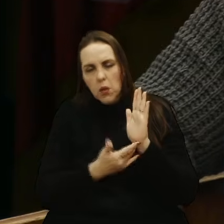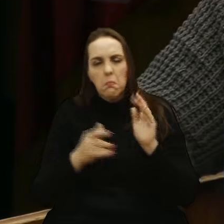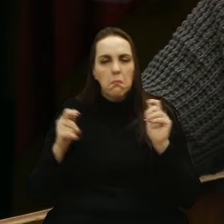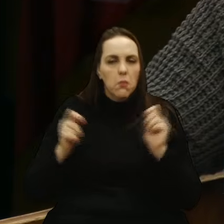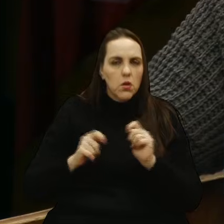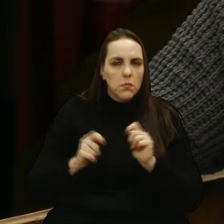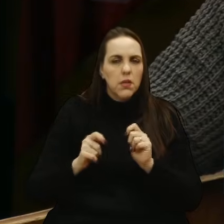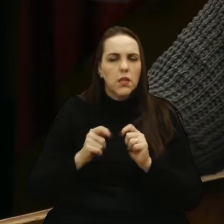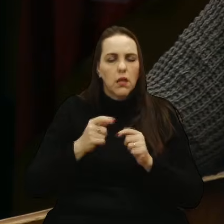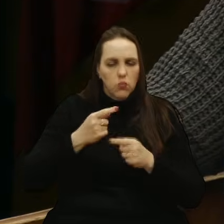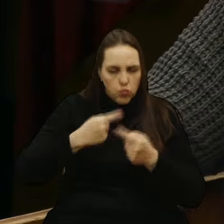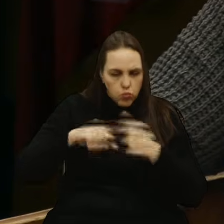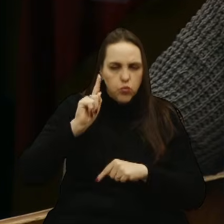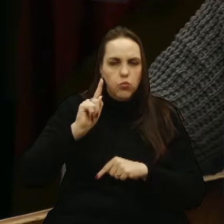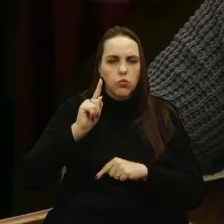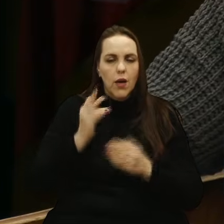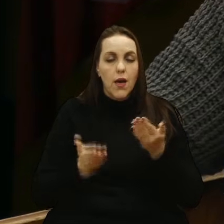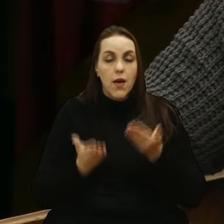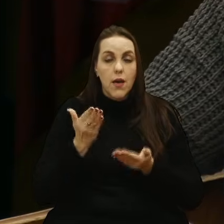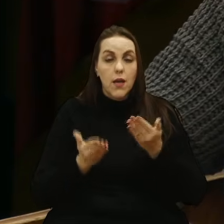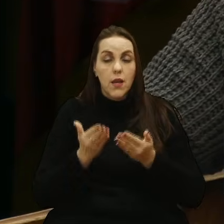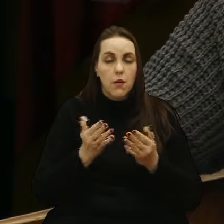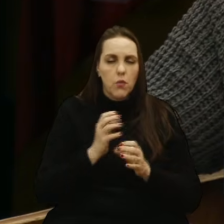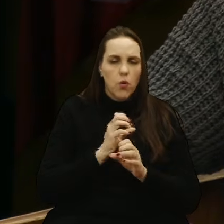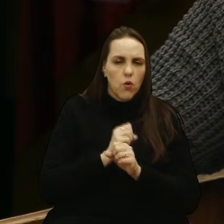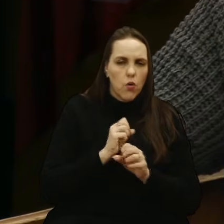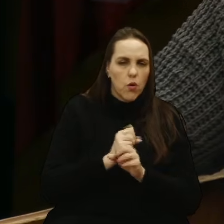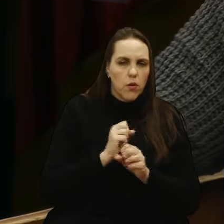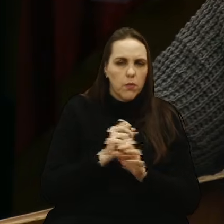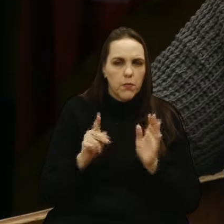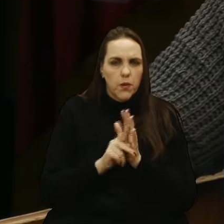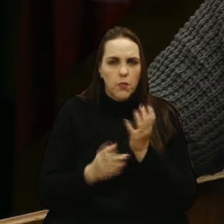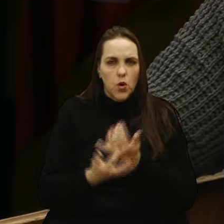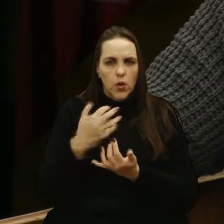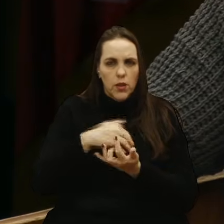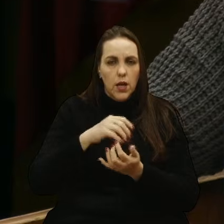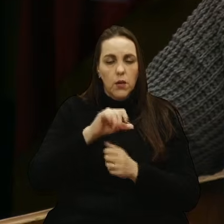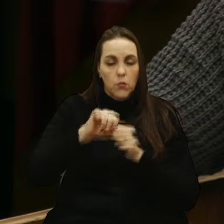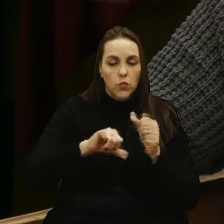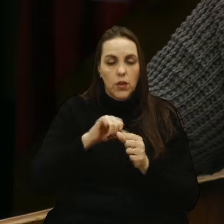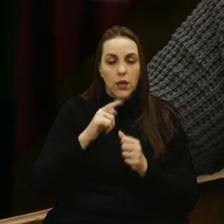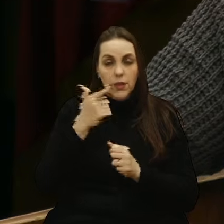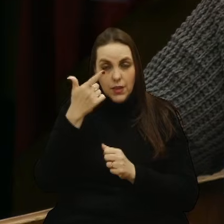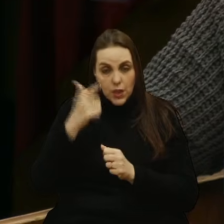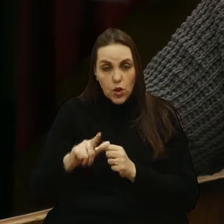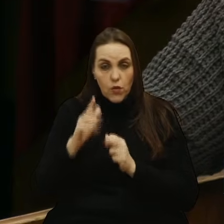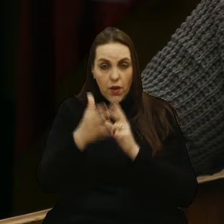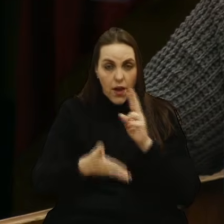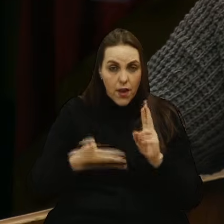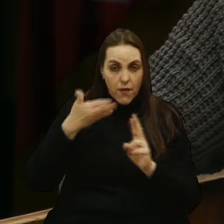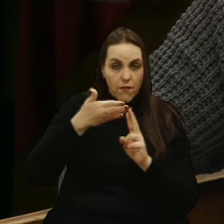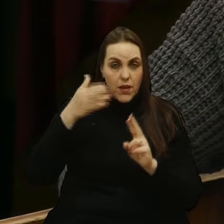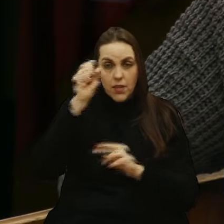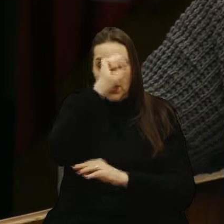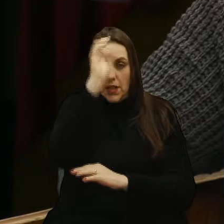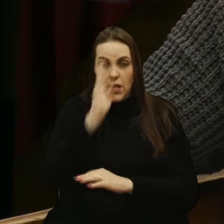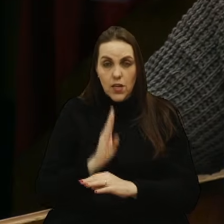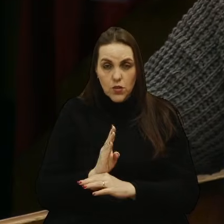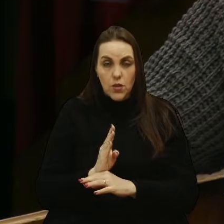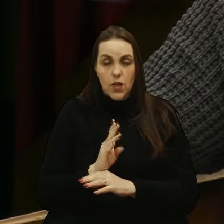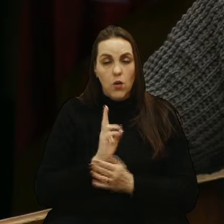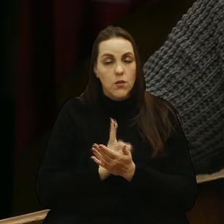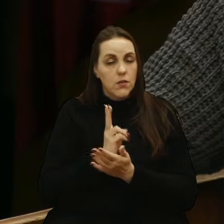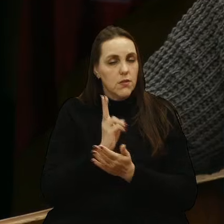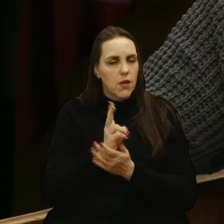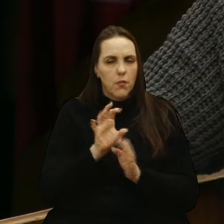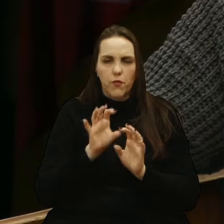dar a volta e equilibrar as contas da Codeca e torná-la novamente uma referência em nível nacional, que ela sempre